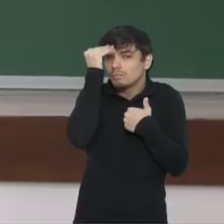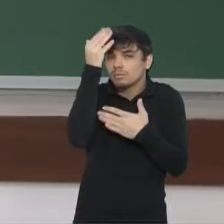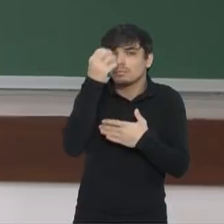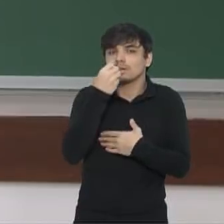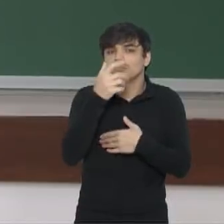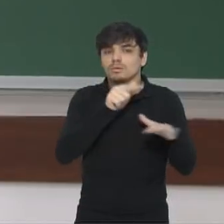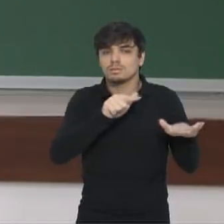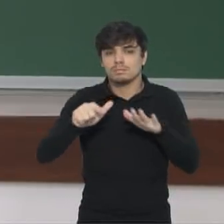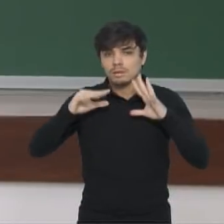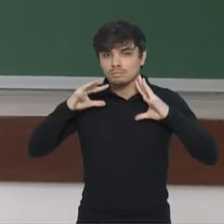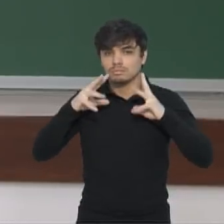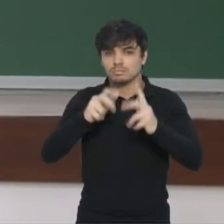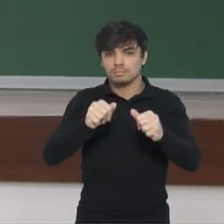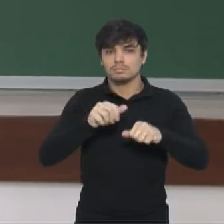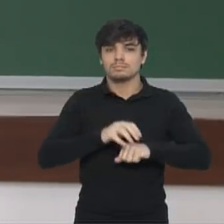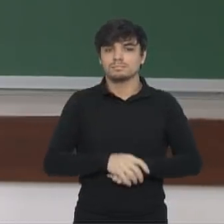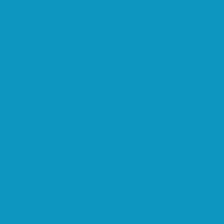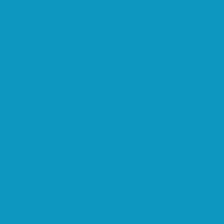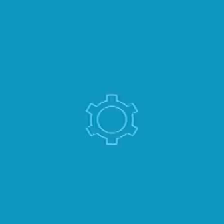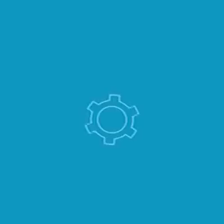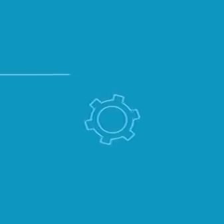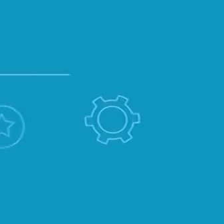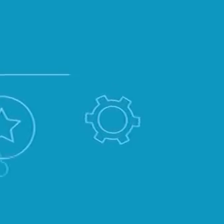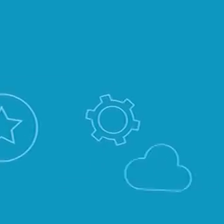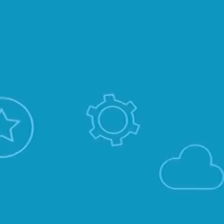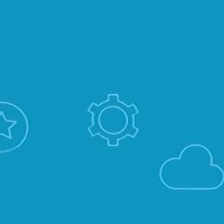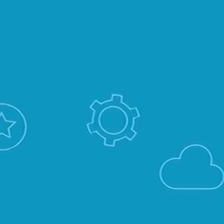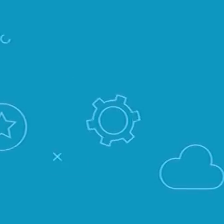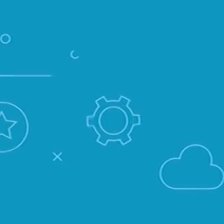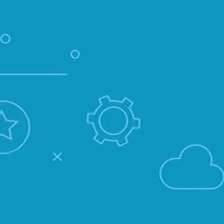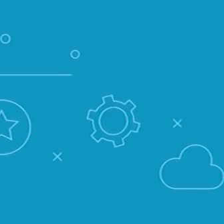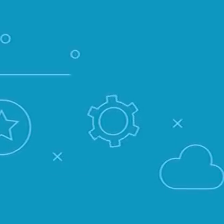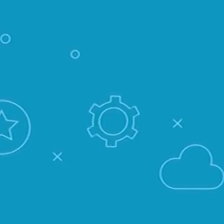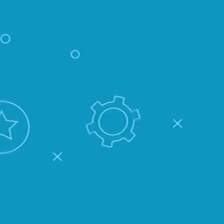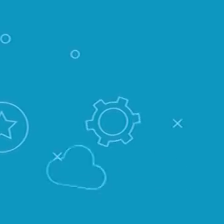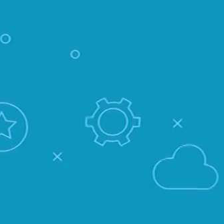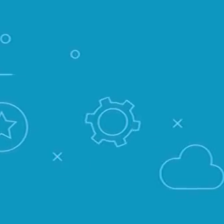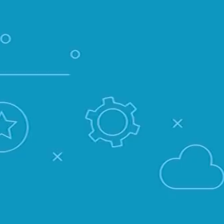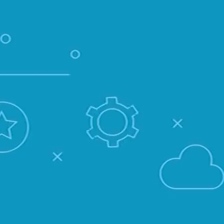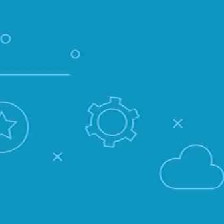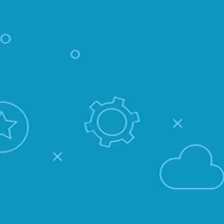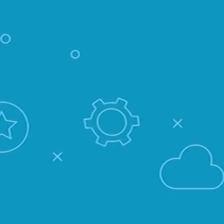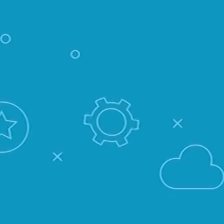e uma boa semana a todos.